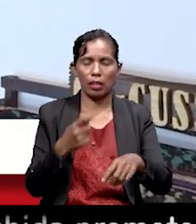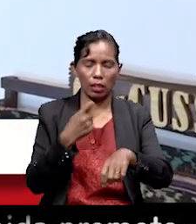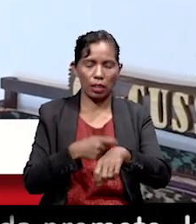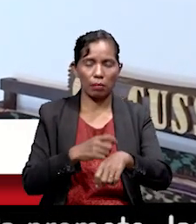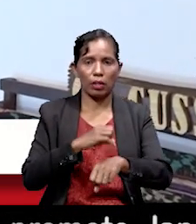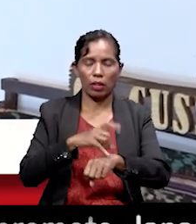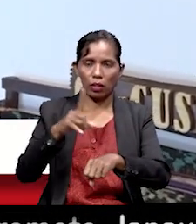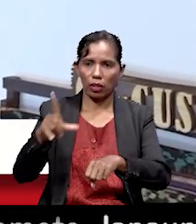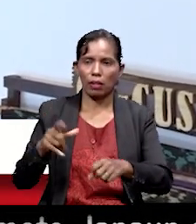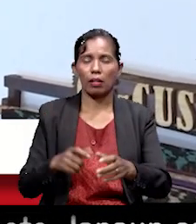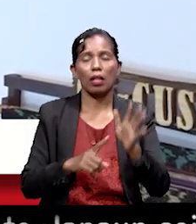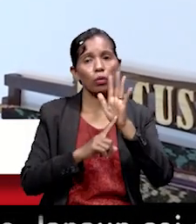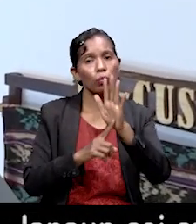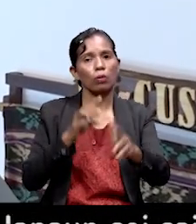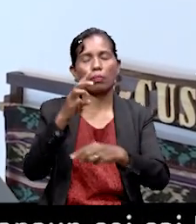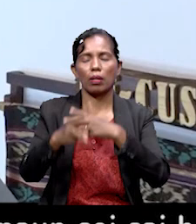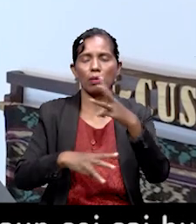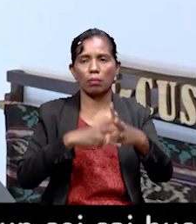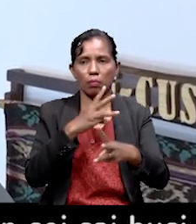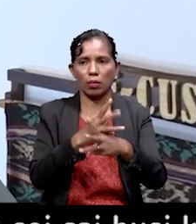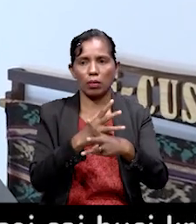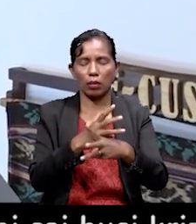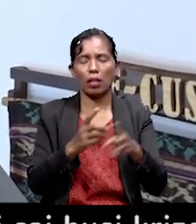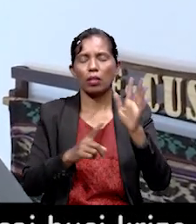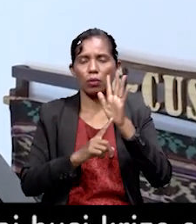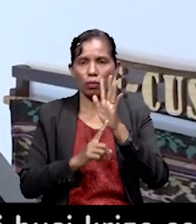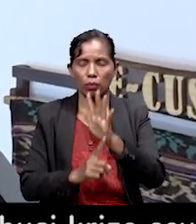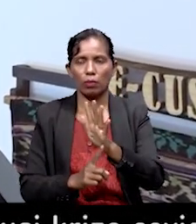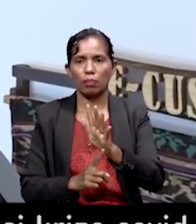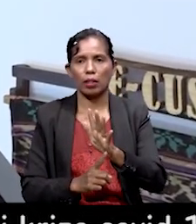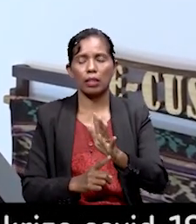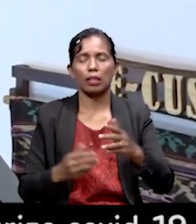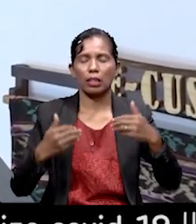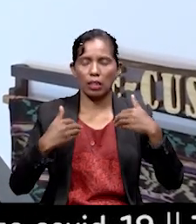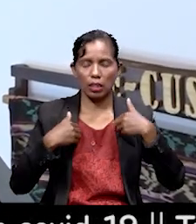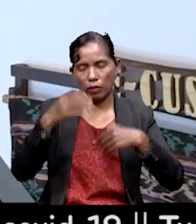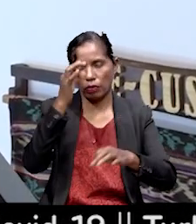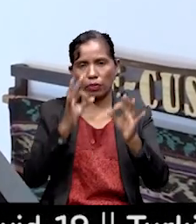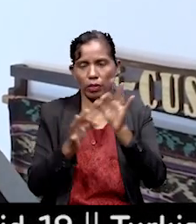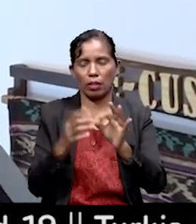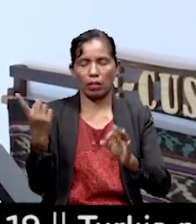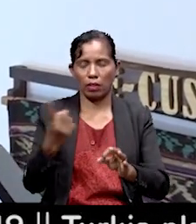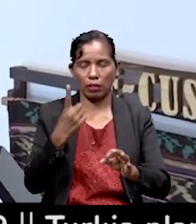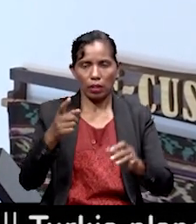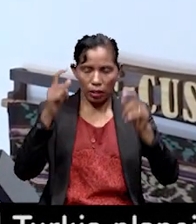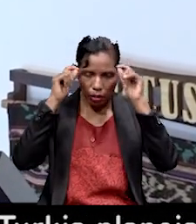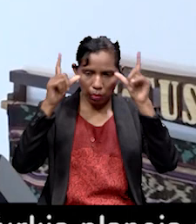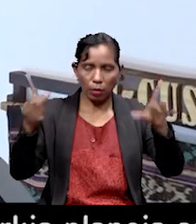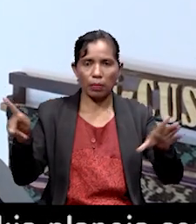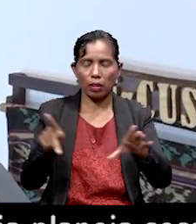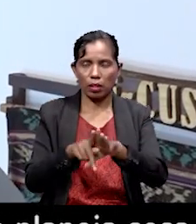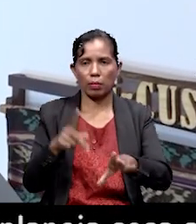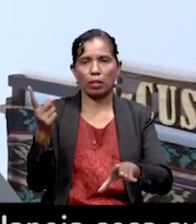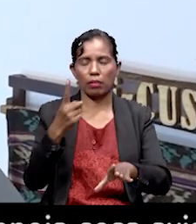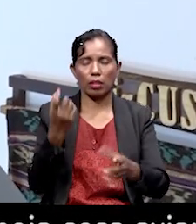será assim. Há tudo ba mundo, há tudo ba região, kata e confiança na Fatim, eh? Timor, pola parte na Fatim. E